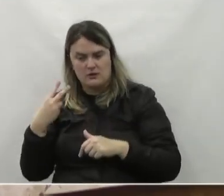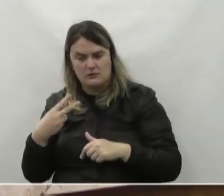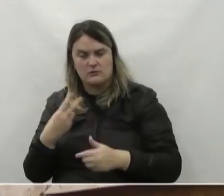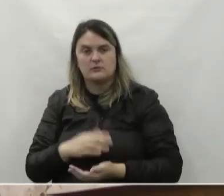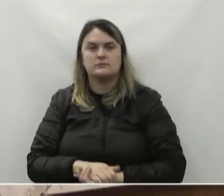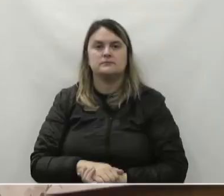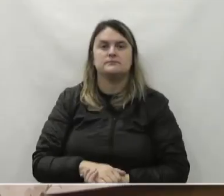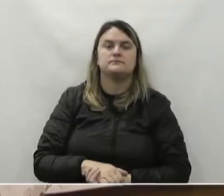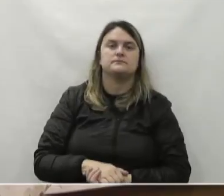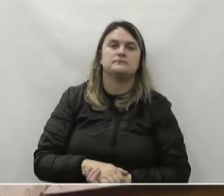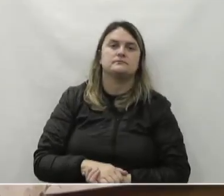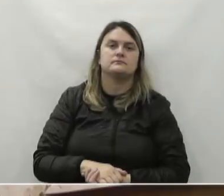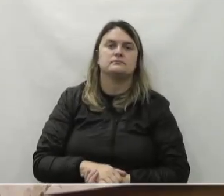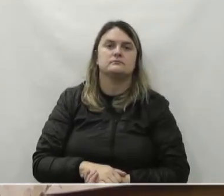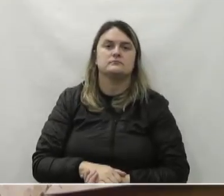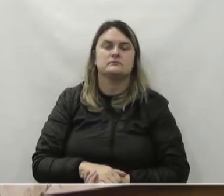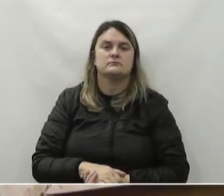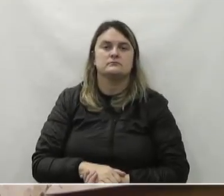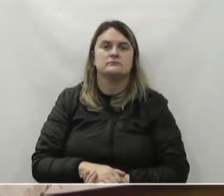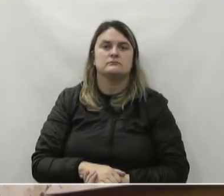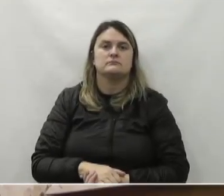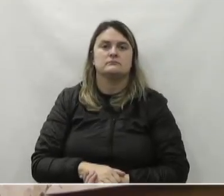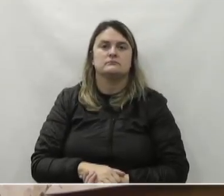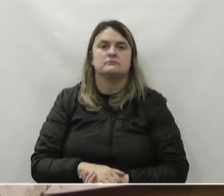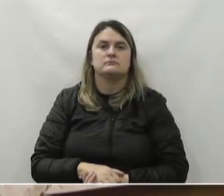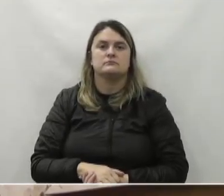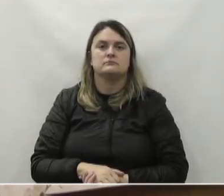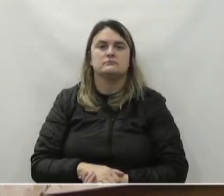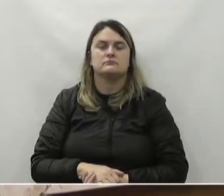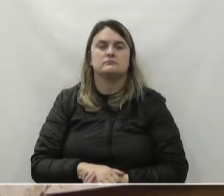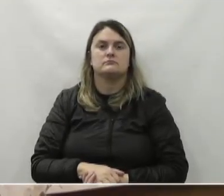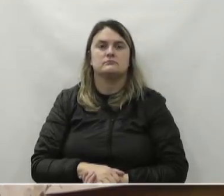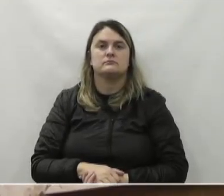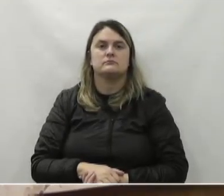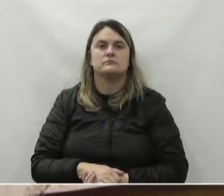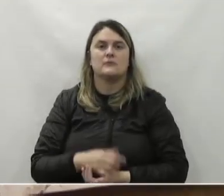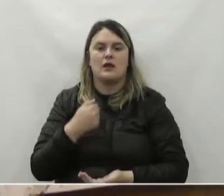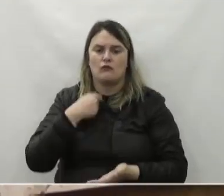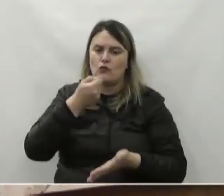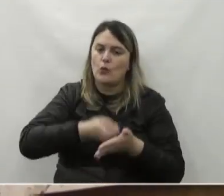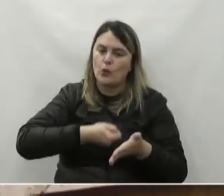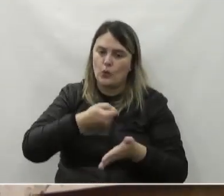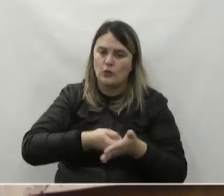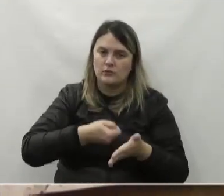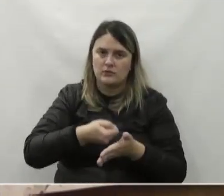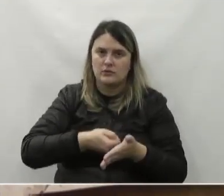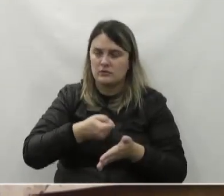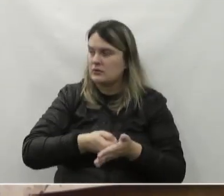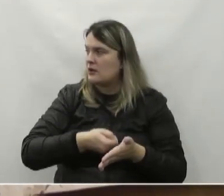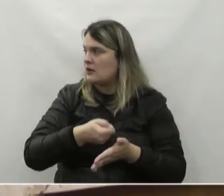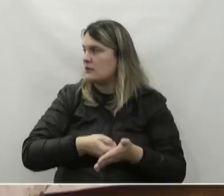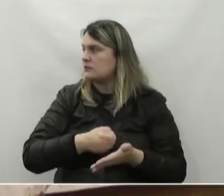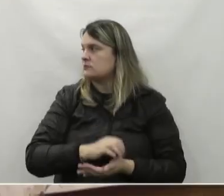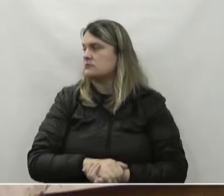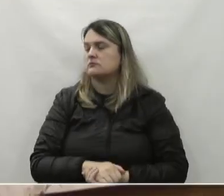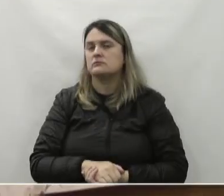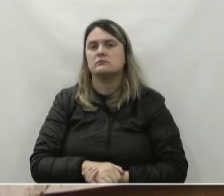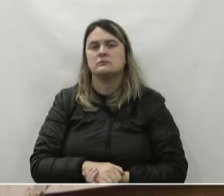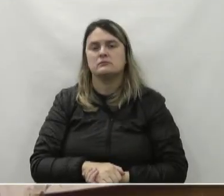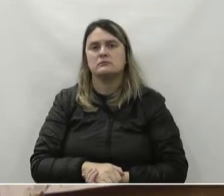aí. Então, pessoal, eu vou batalhar por isso para que se